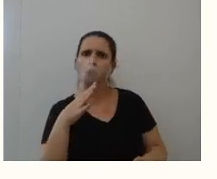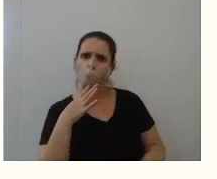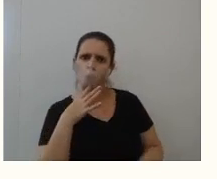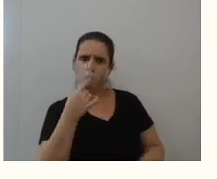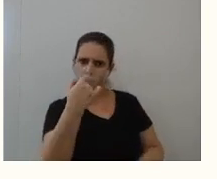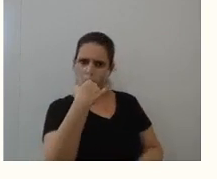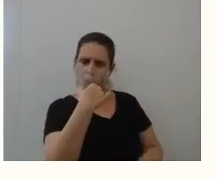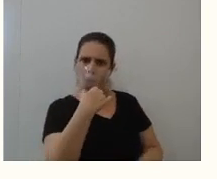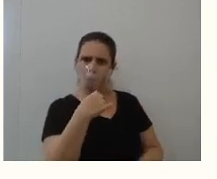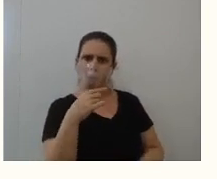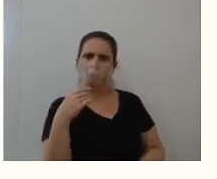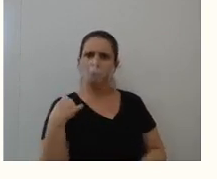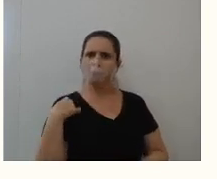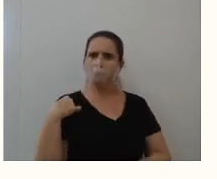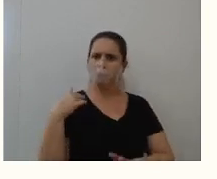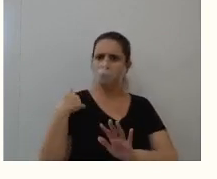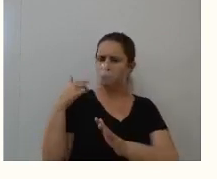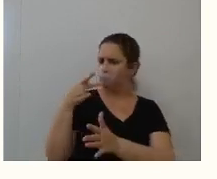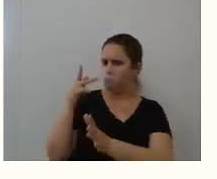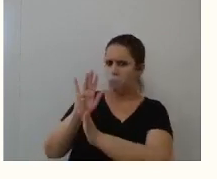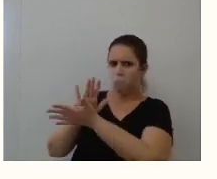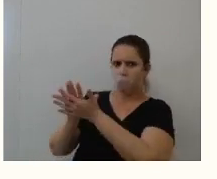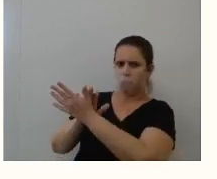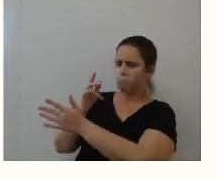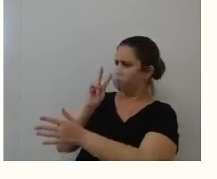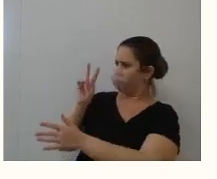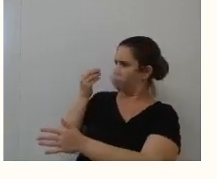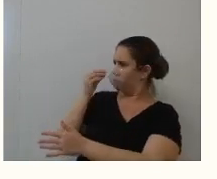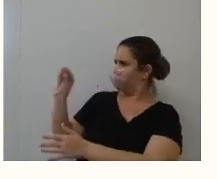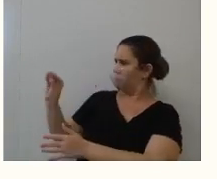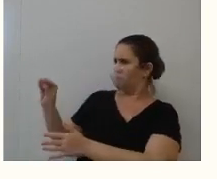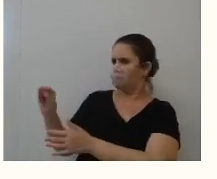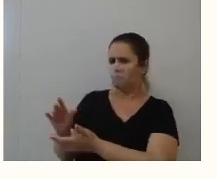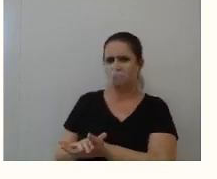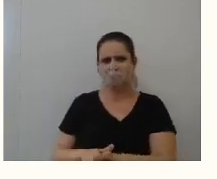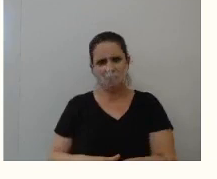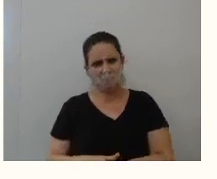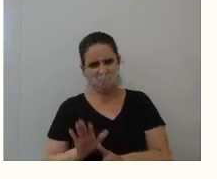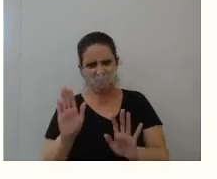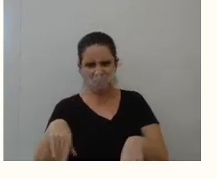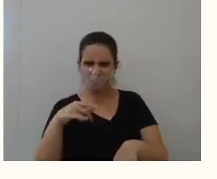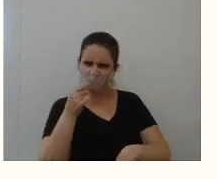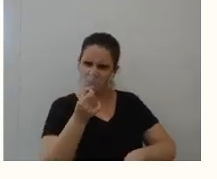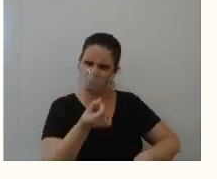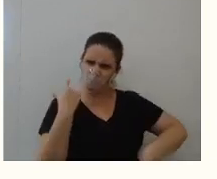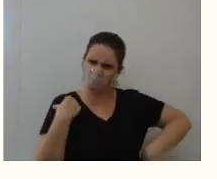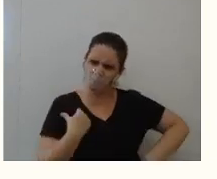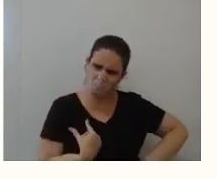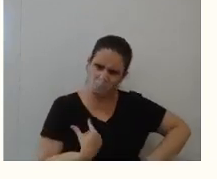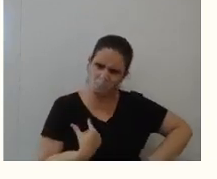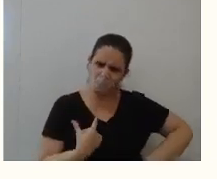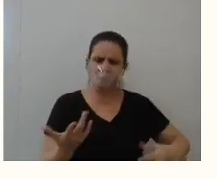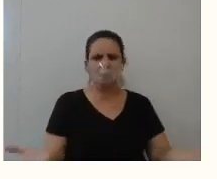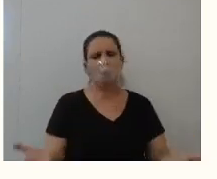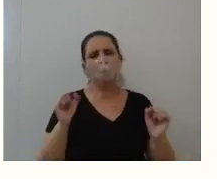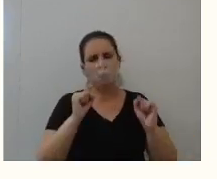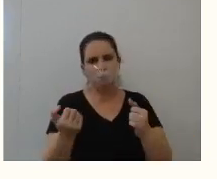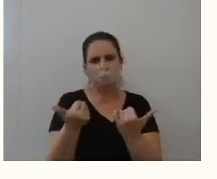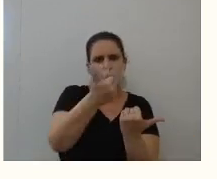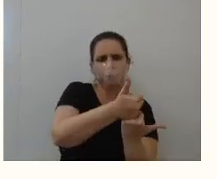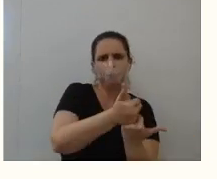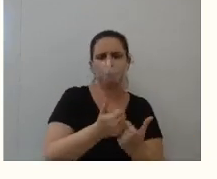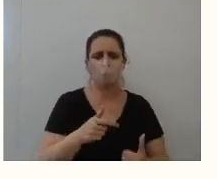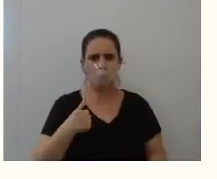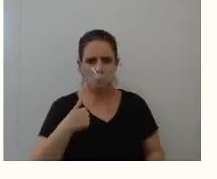reconheceu, mal lhe dirigi a palavra. E Luiz, é meio estranho essa, né? Mas olha, gente, eu posso muito bem substituir,